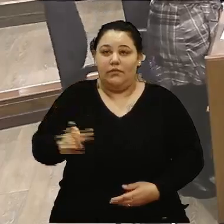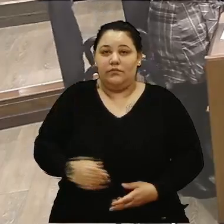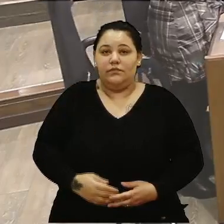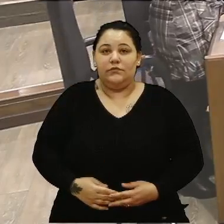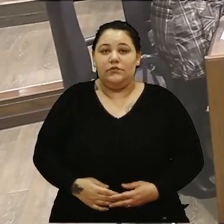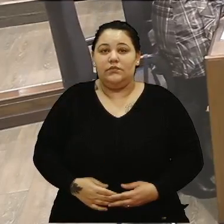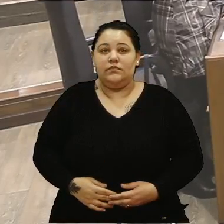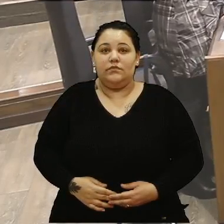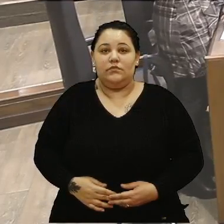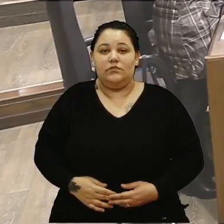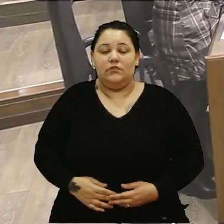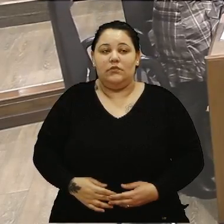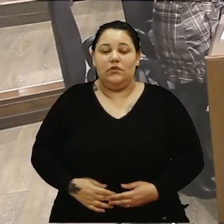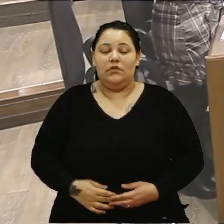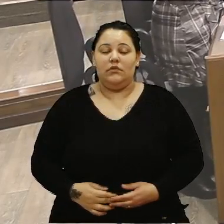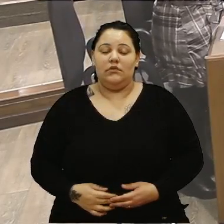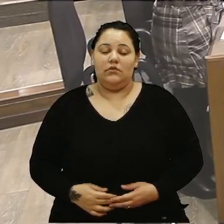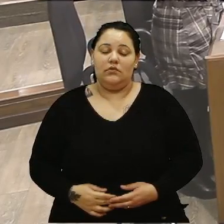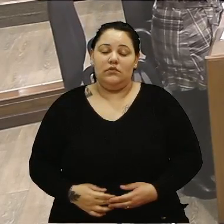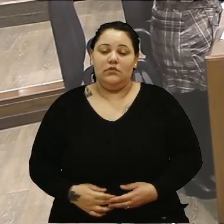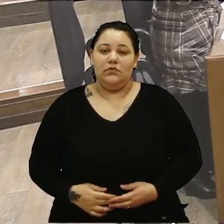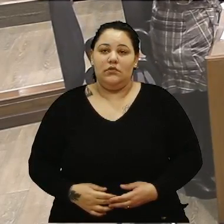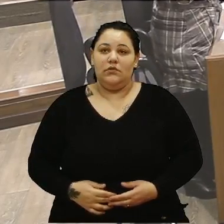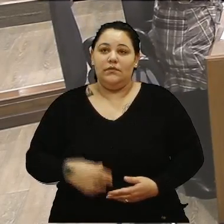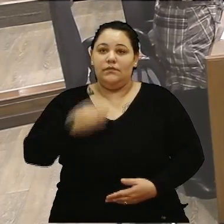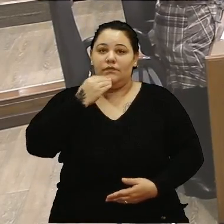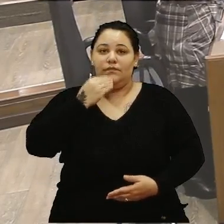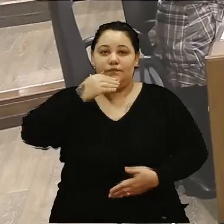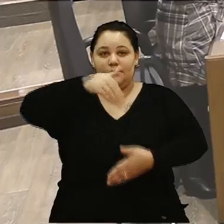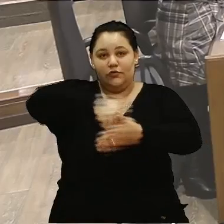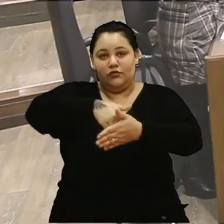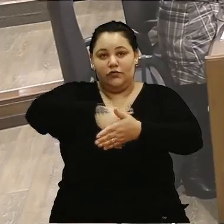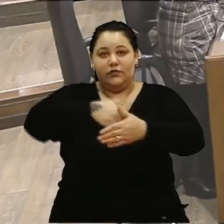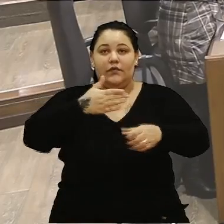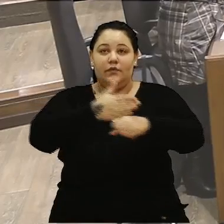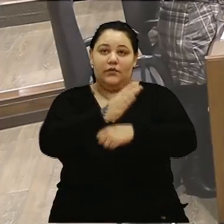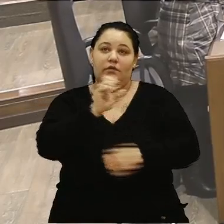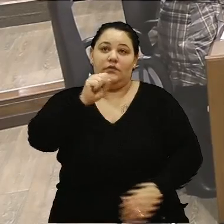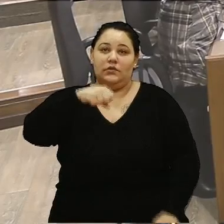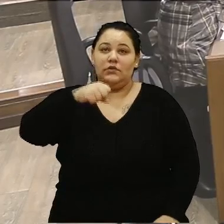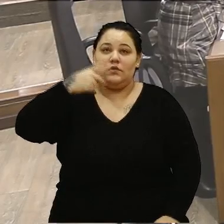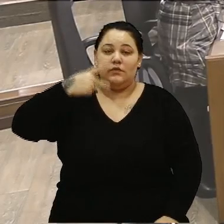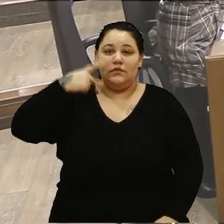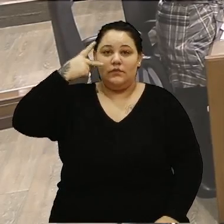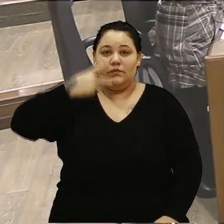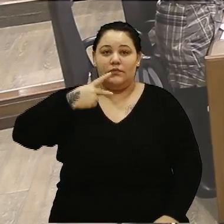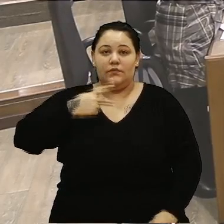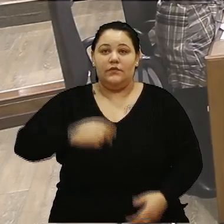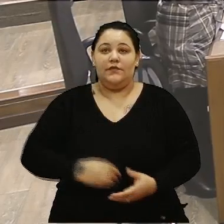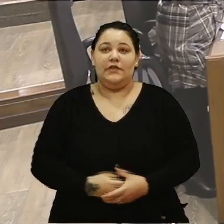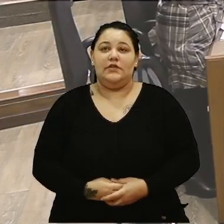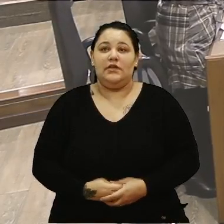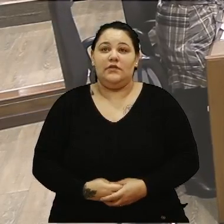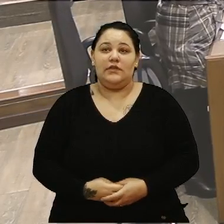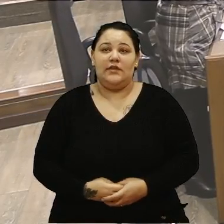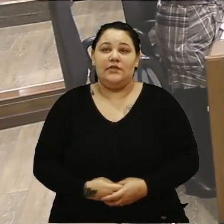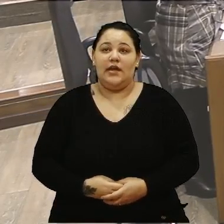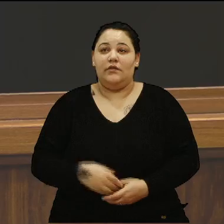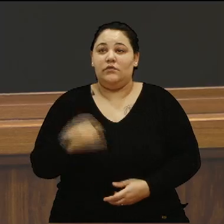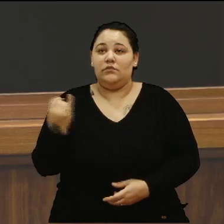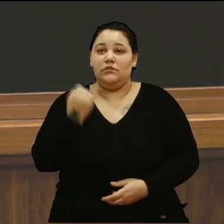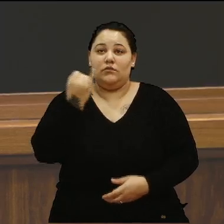Claro que nós votaremos favorável, né, vereadora Andressa Malmo, muito importante esse